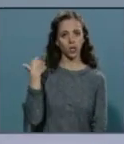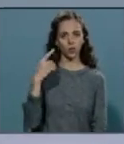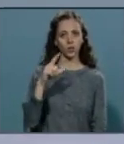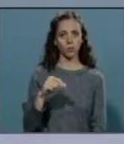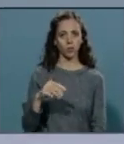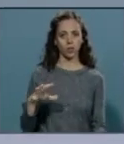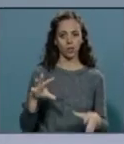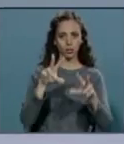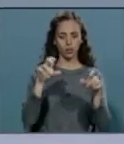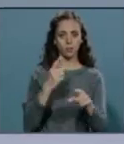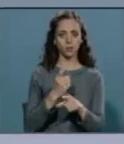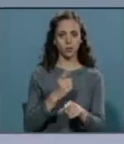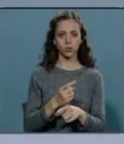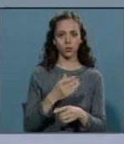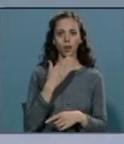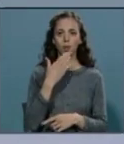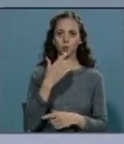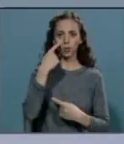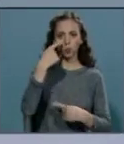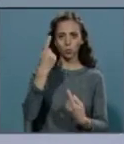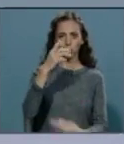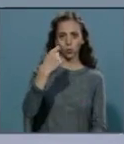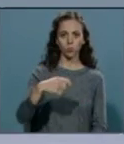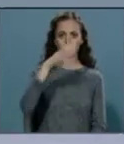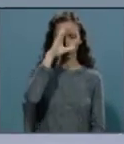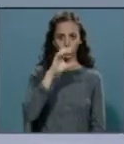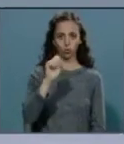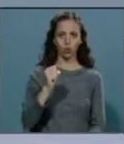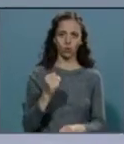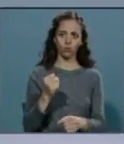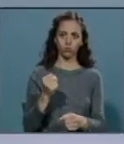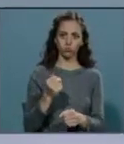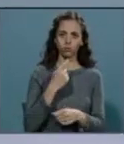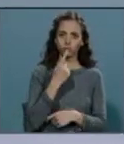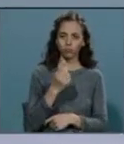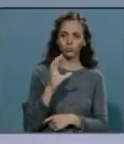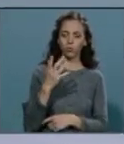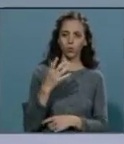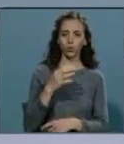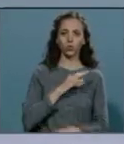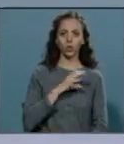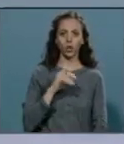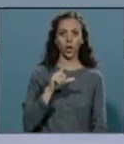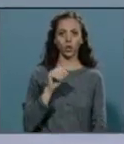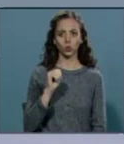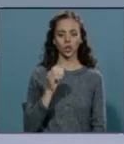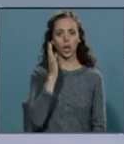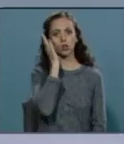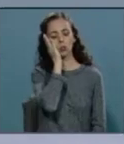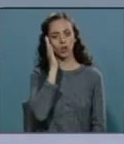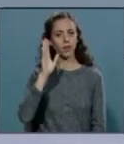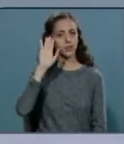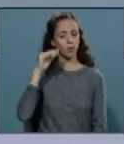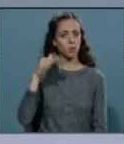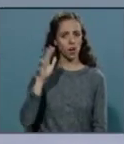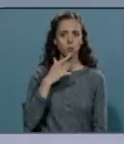também nesta matéria o agradecimento público o presidente do governo fez a quando o fric o país para a dormir sabia mais